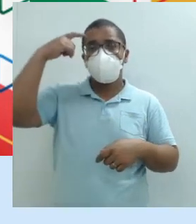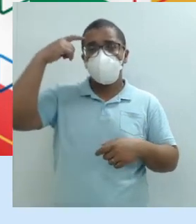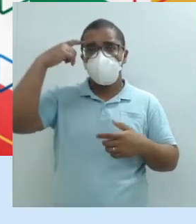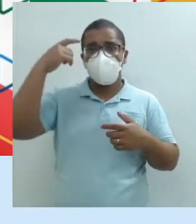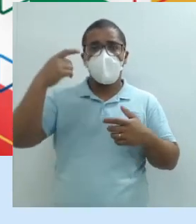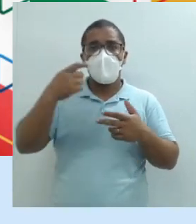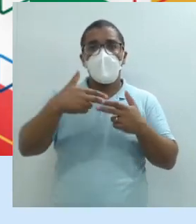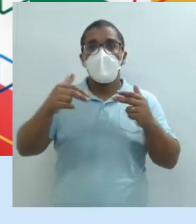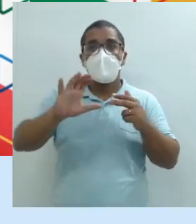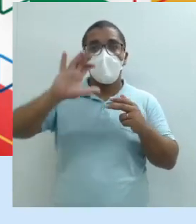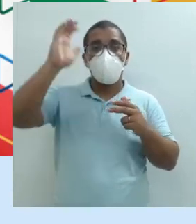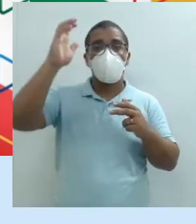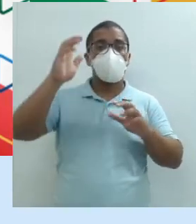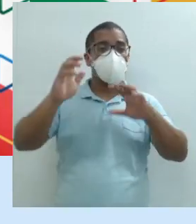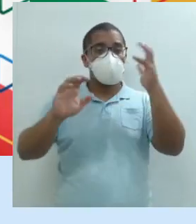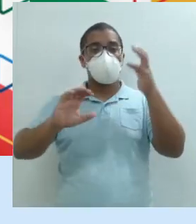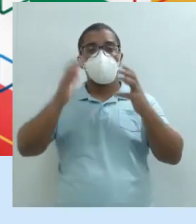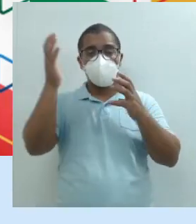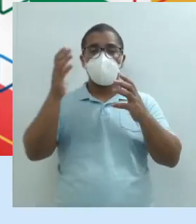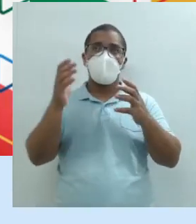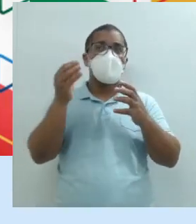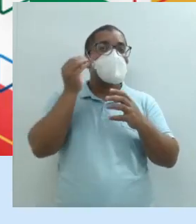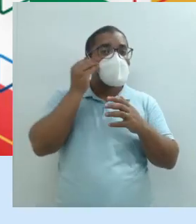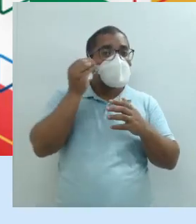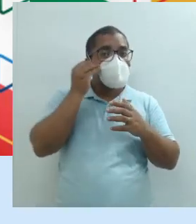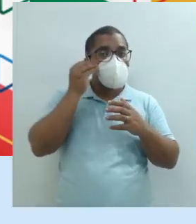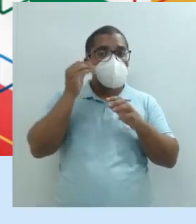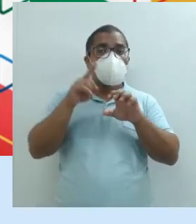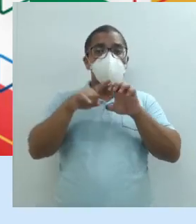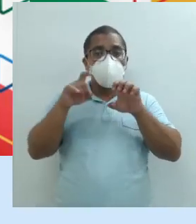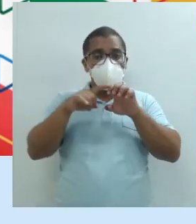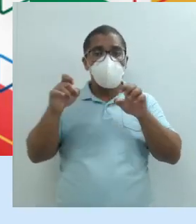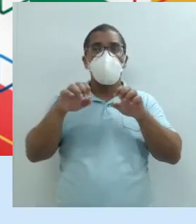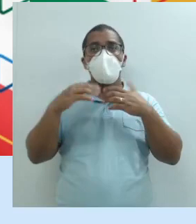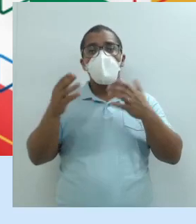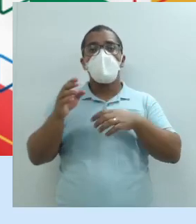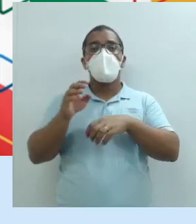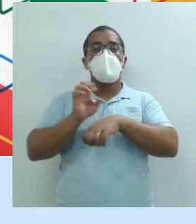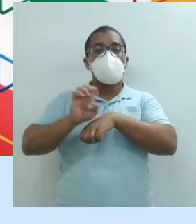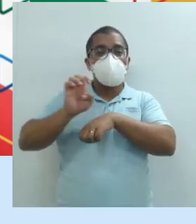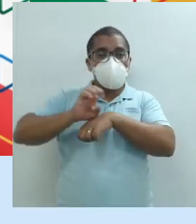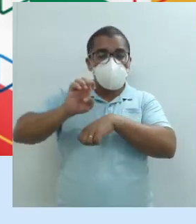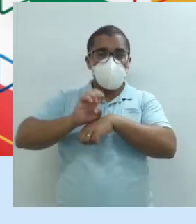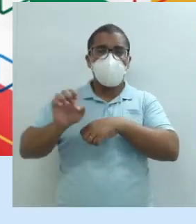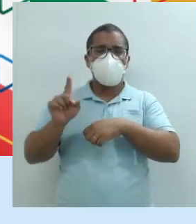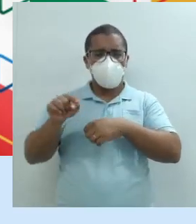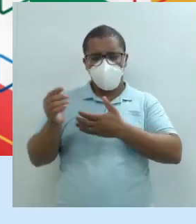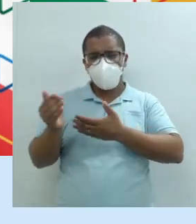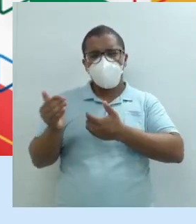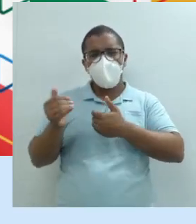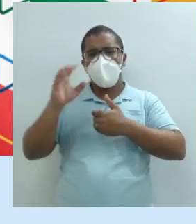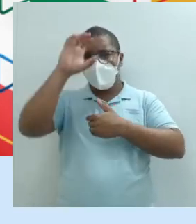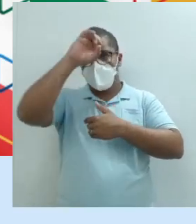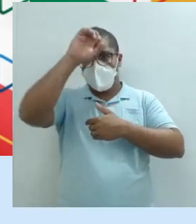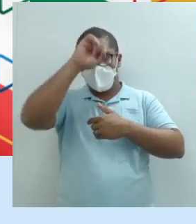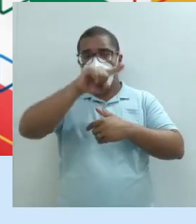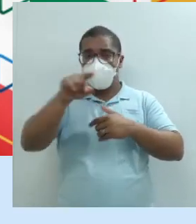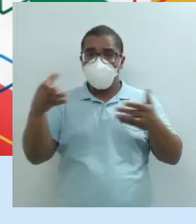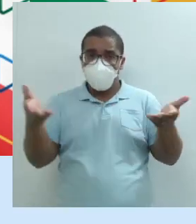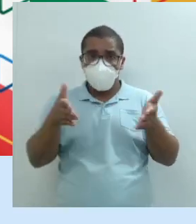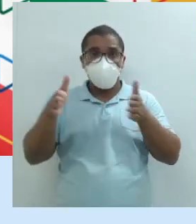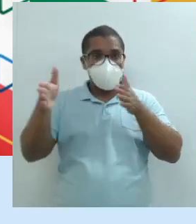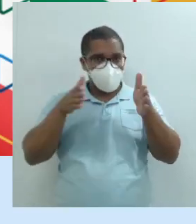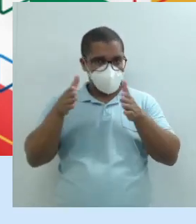situações, né, para tentar empreender ou para tentar fazer um estágio nessa história de jovem aprendiz que vocês estão na